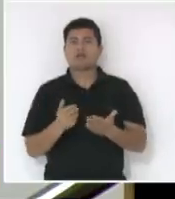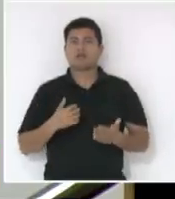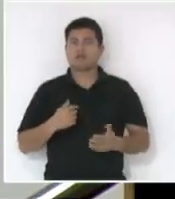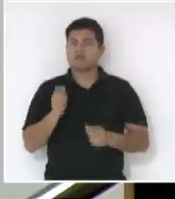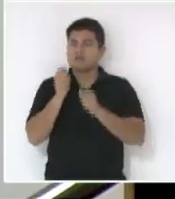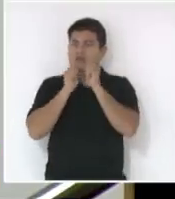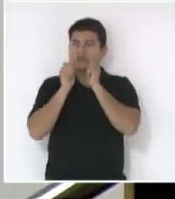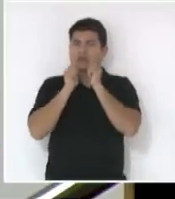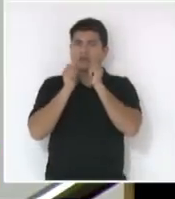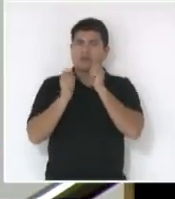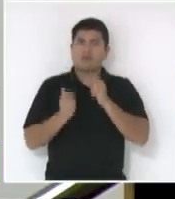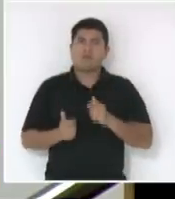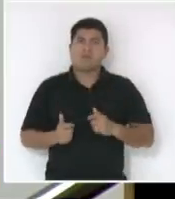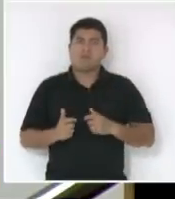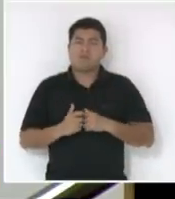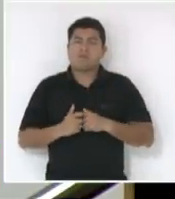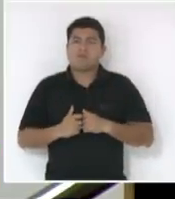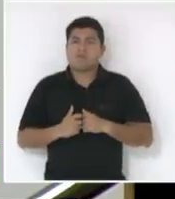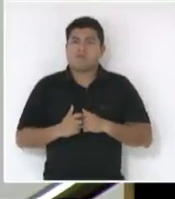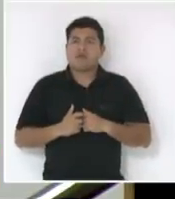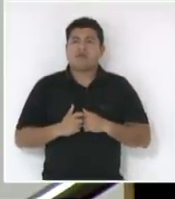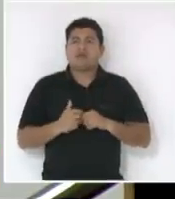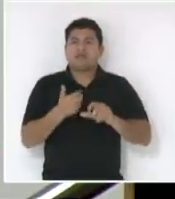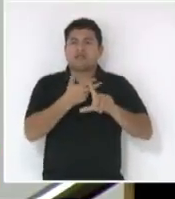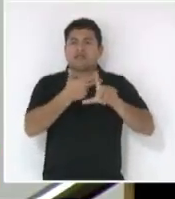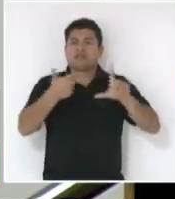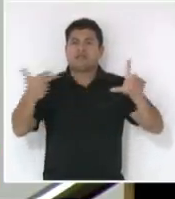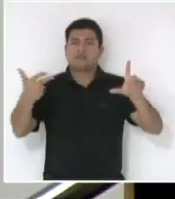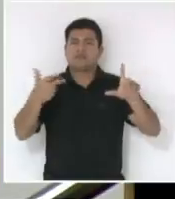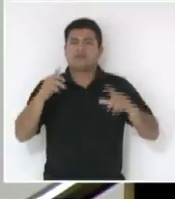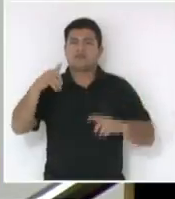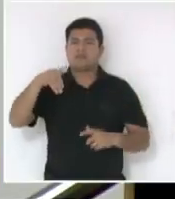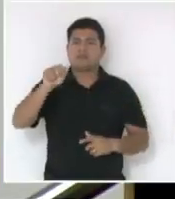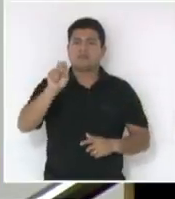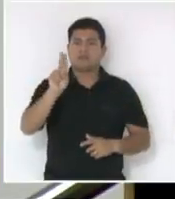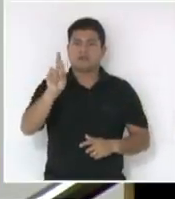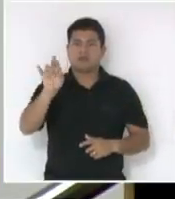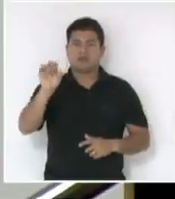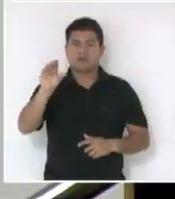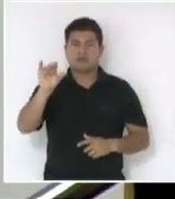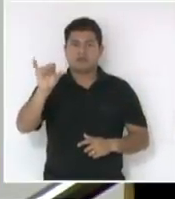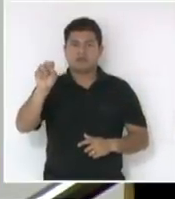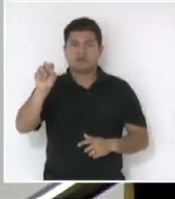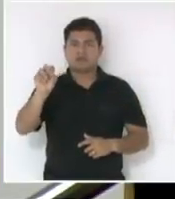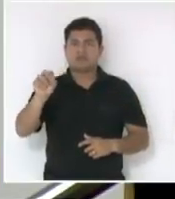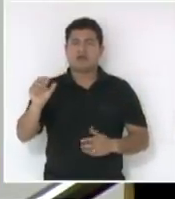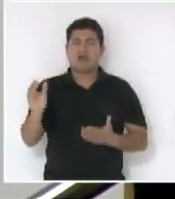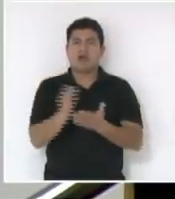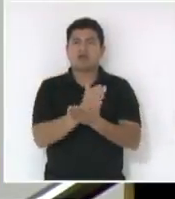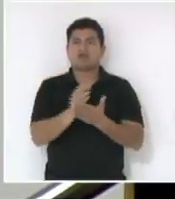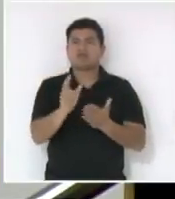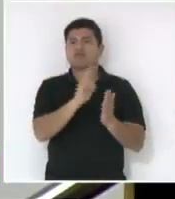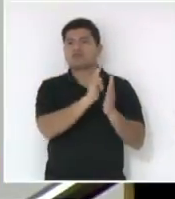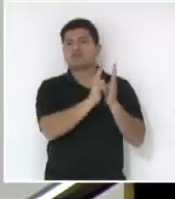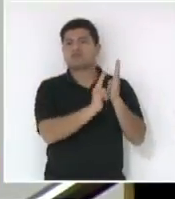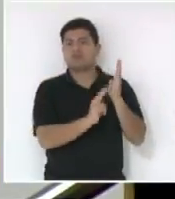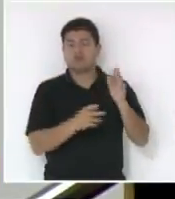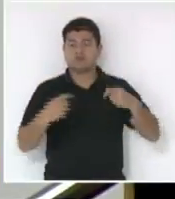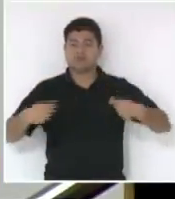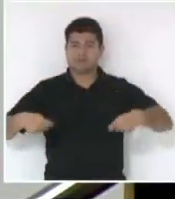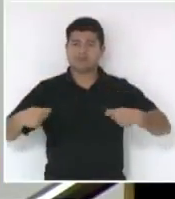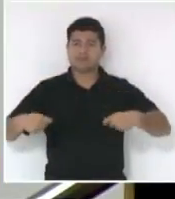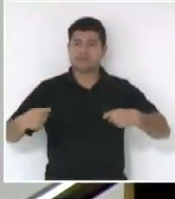assessor de imprensa, Maurício, por favor, preciso de alguns nomes aqui, até porque eu preciso